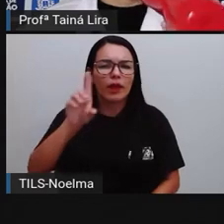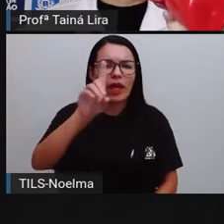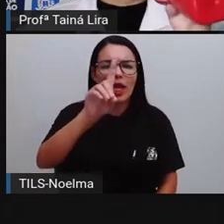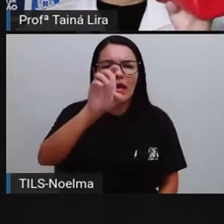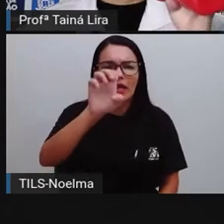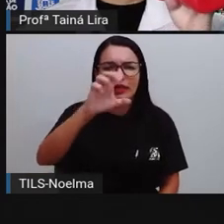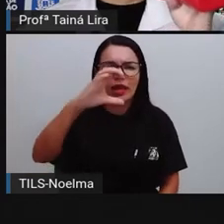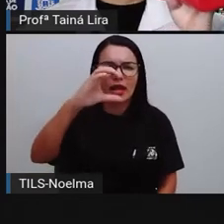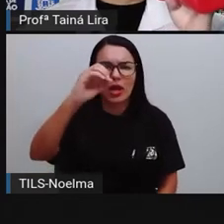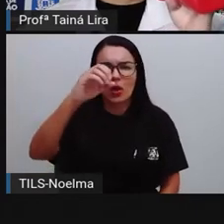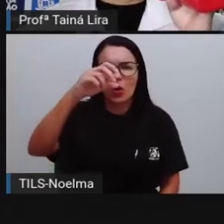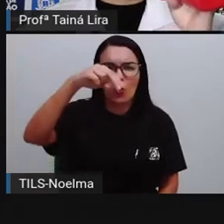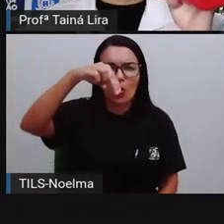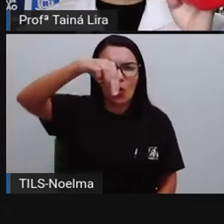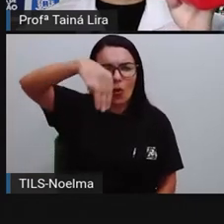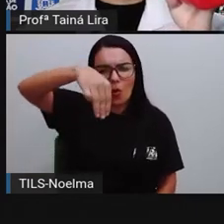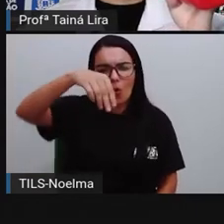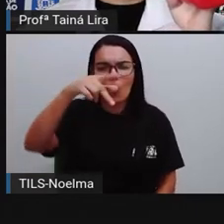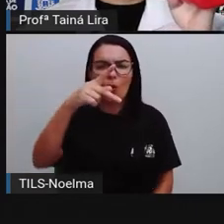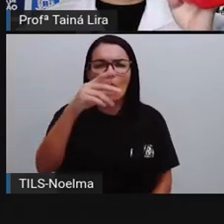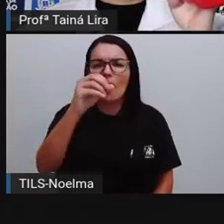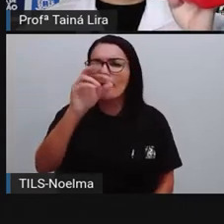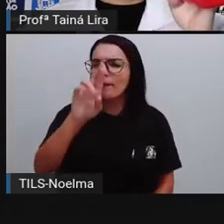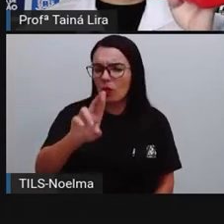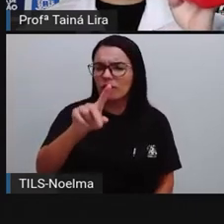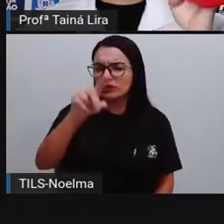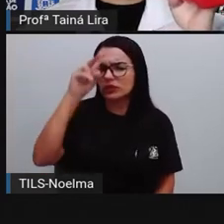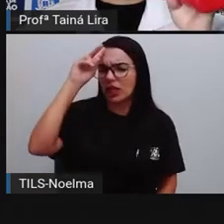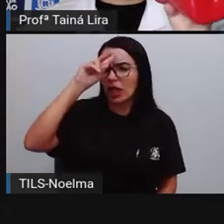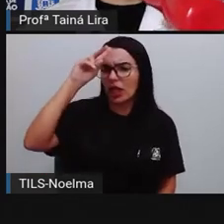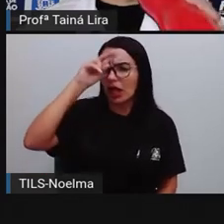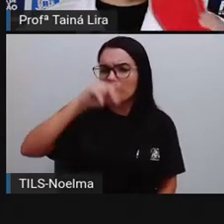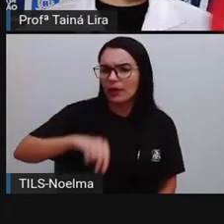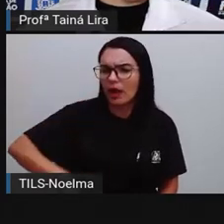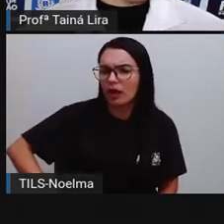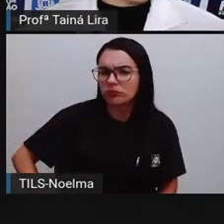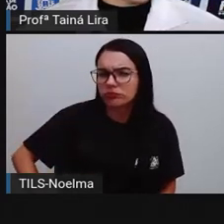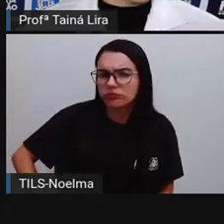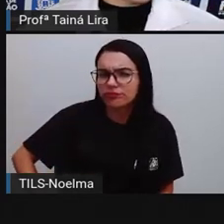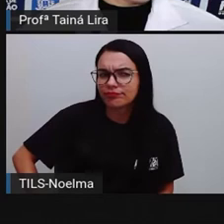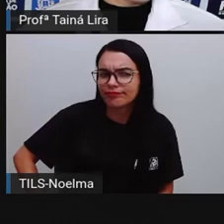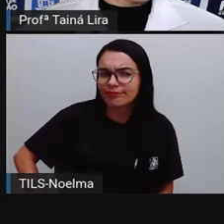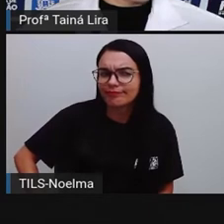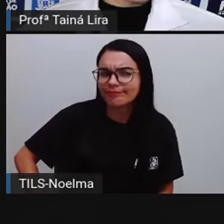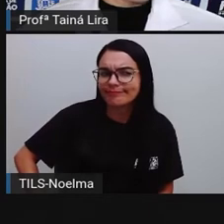aí E aí E aí